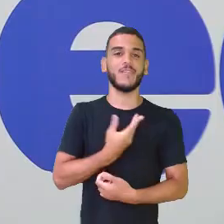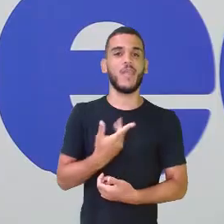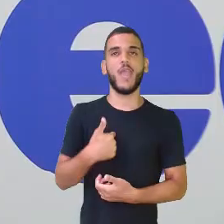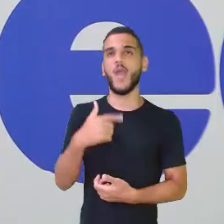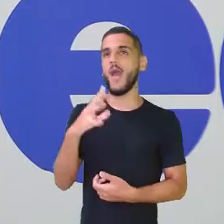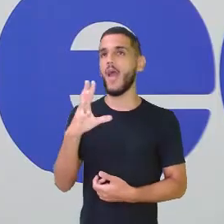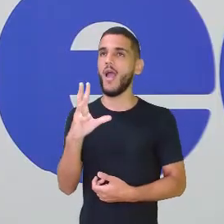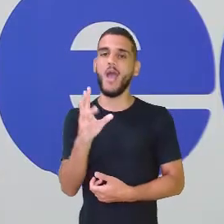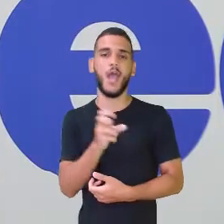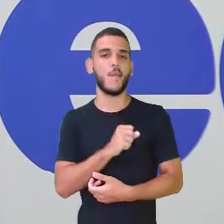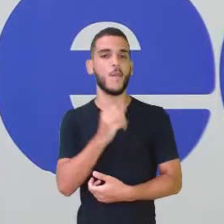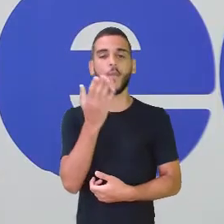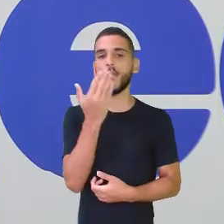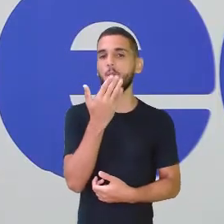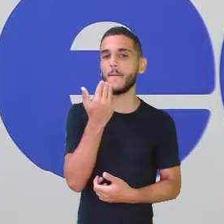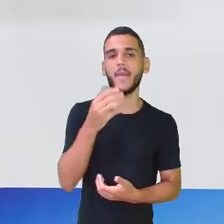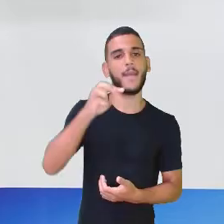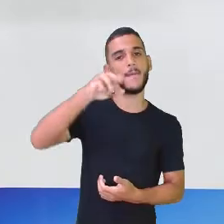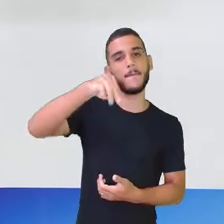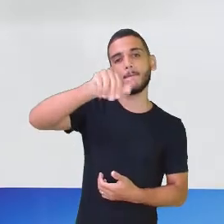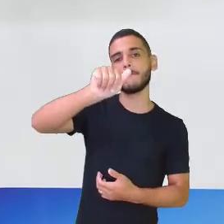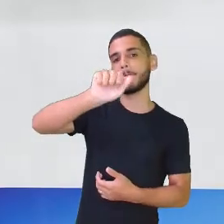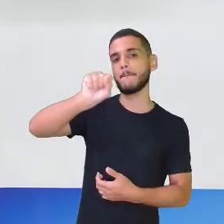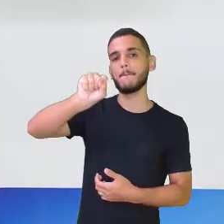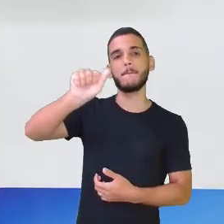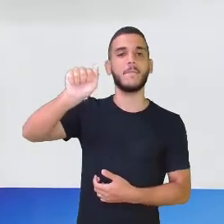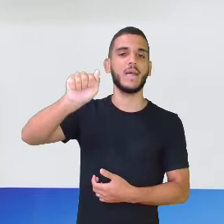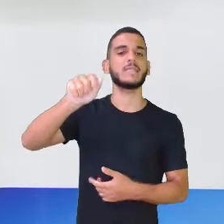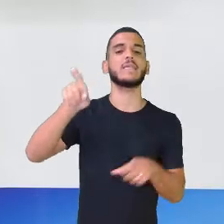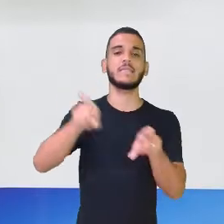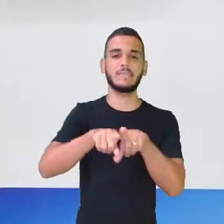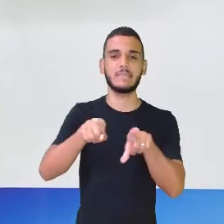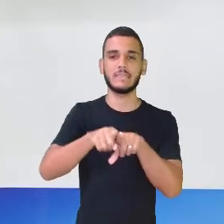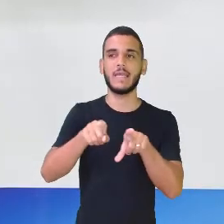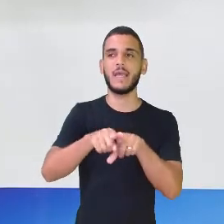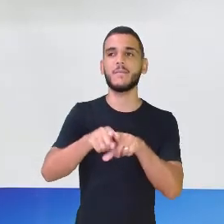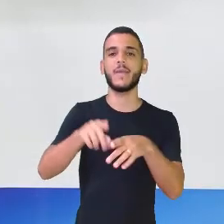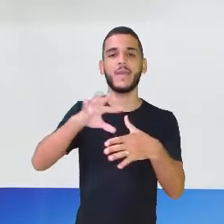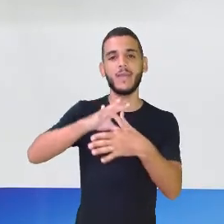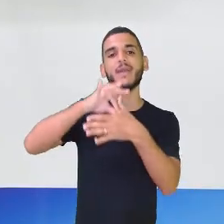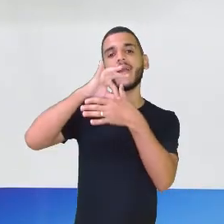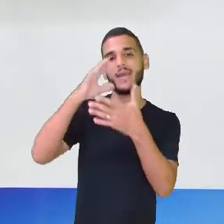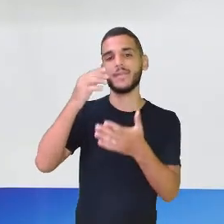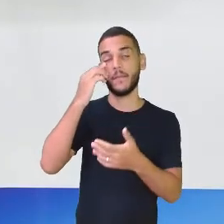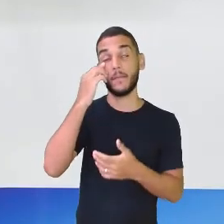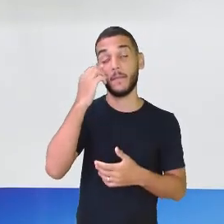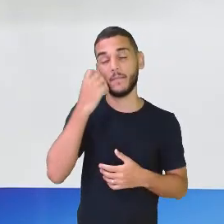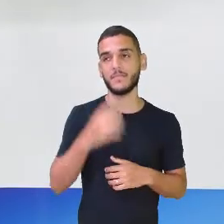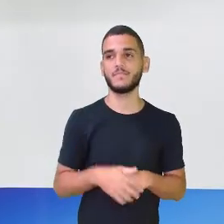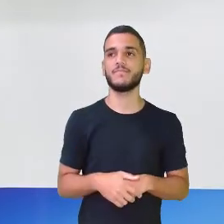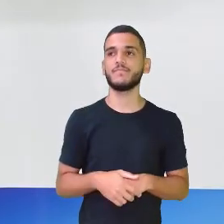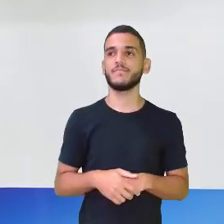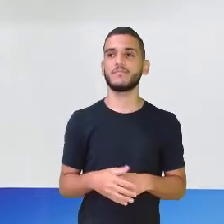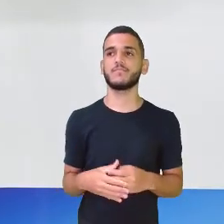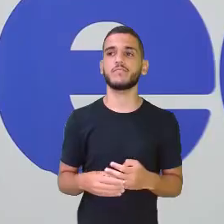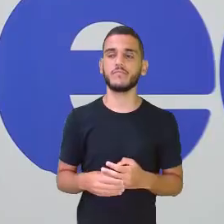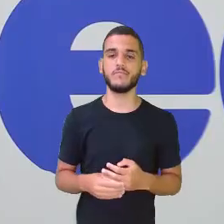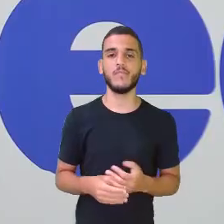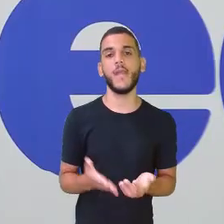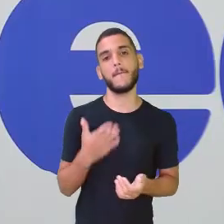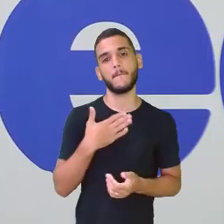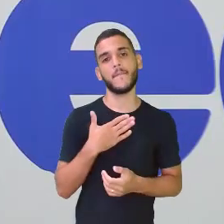carne. Minha comida preferida, eu acho que quase todo mundo sabe, é coxinha. Então...